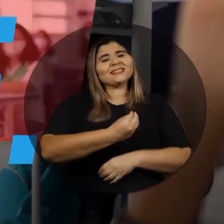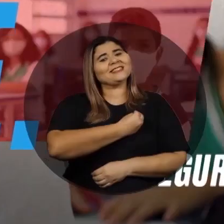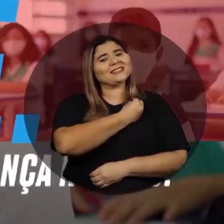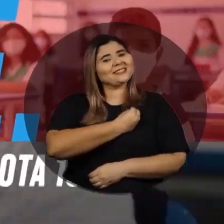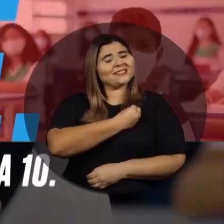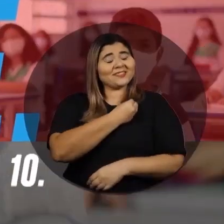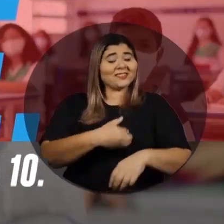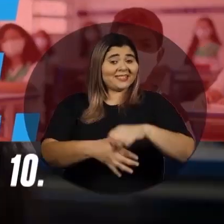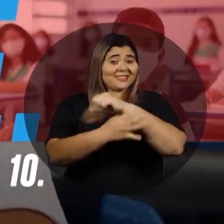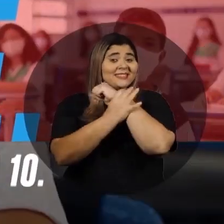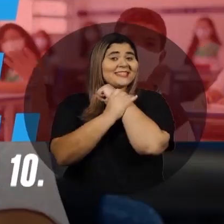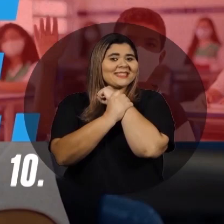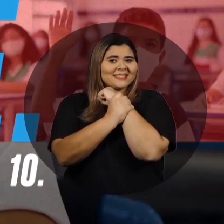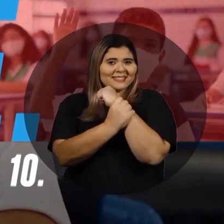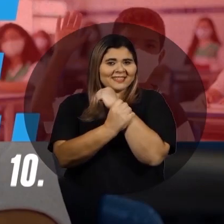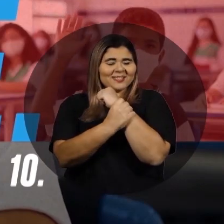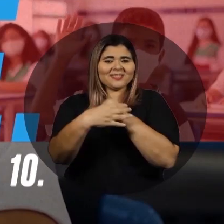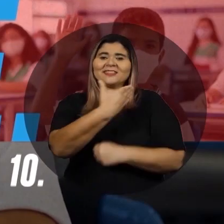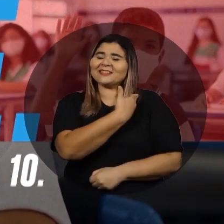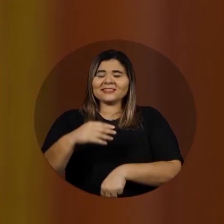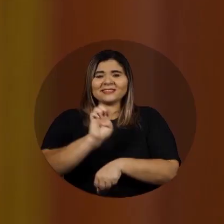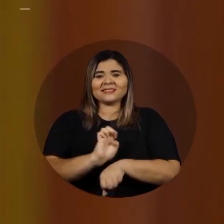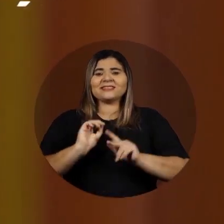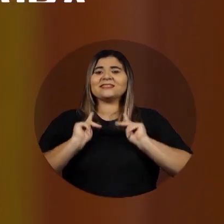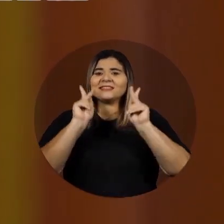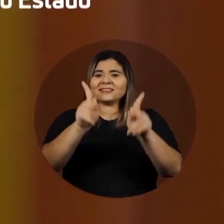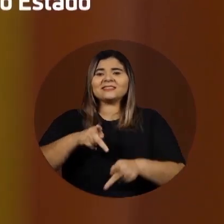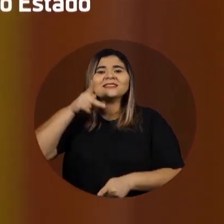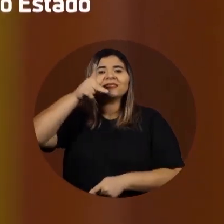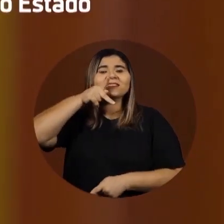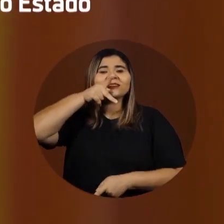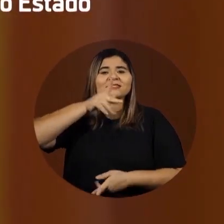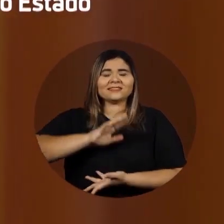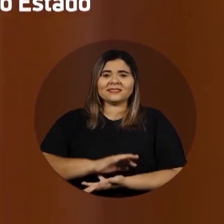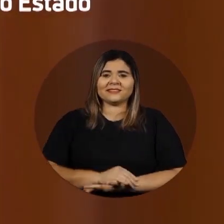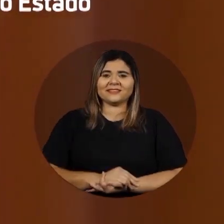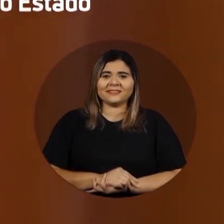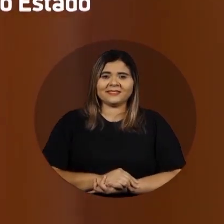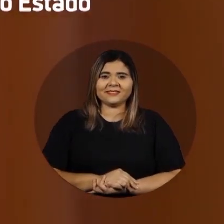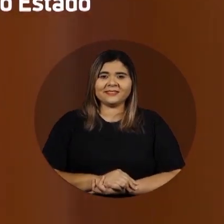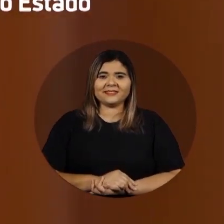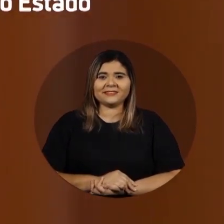está presente com segurança nota 10. Governo do Estado, somos todos Paraíba.